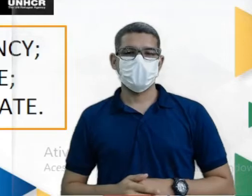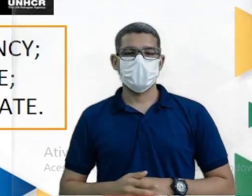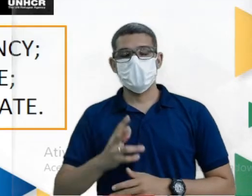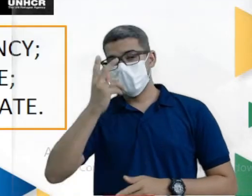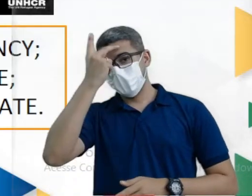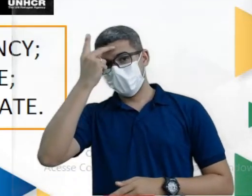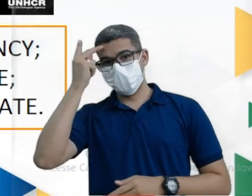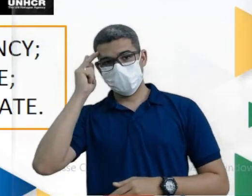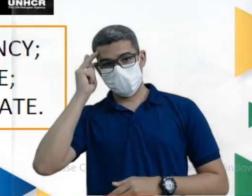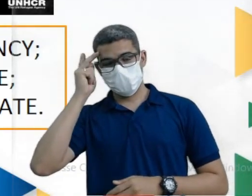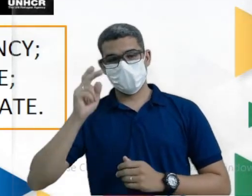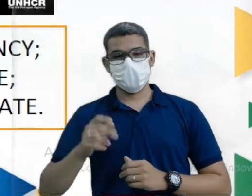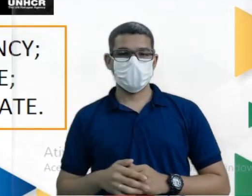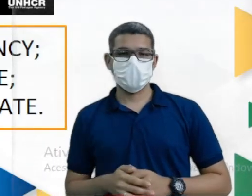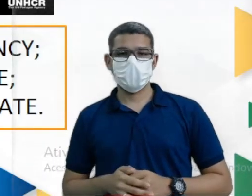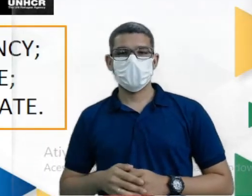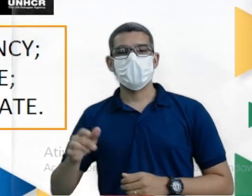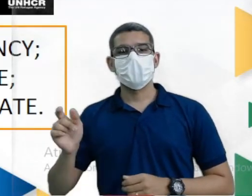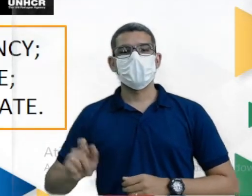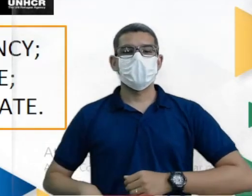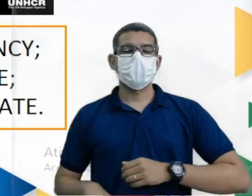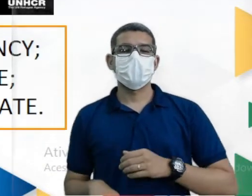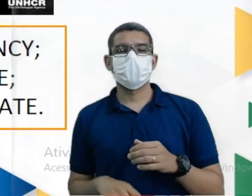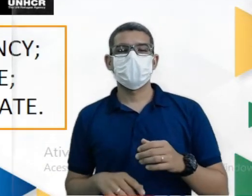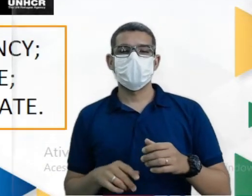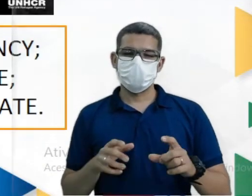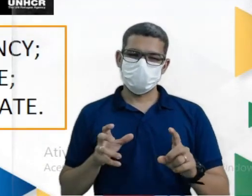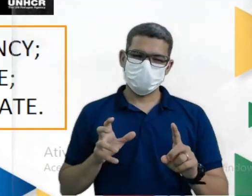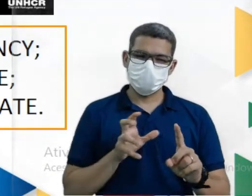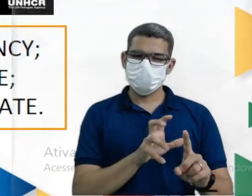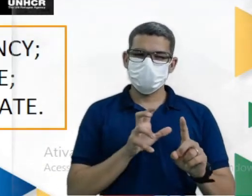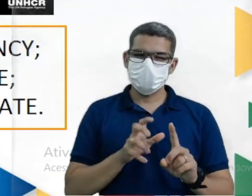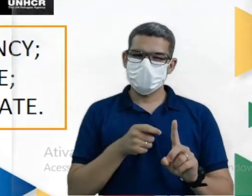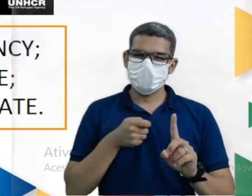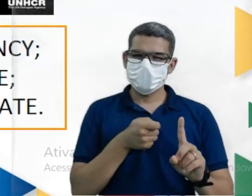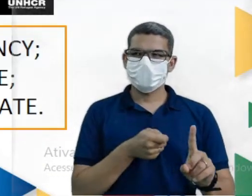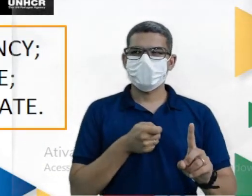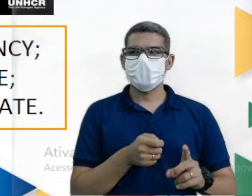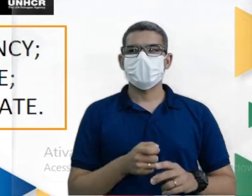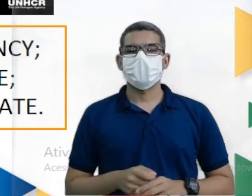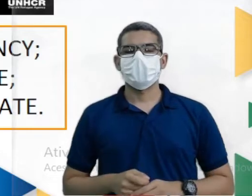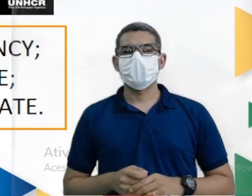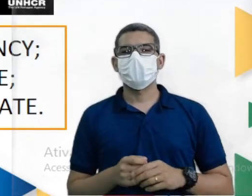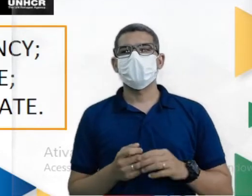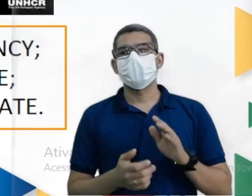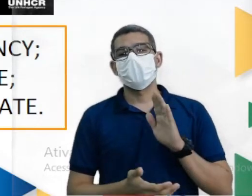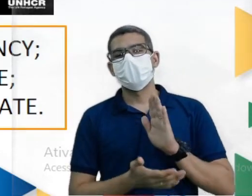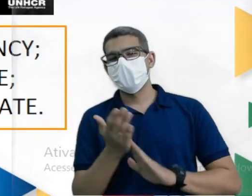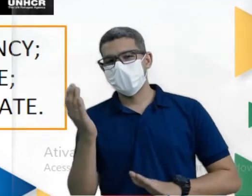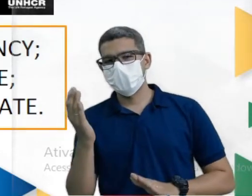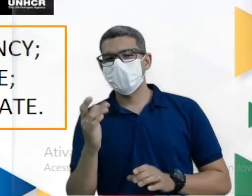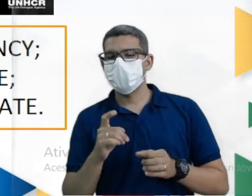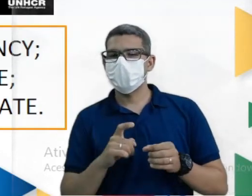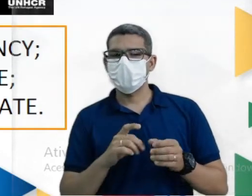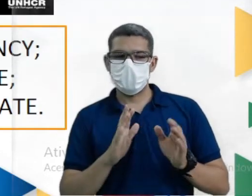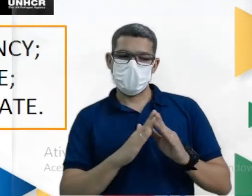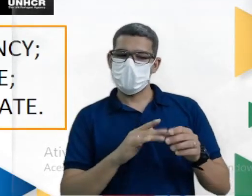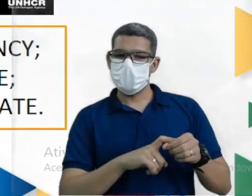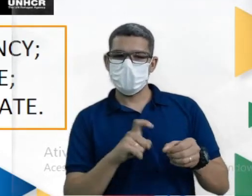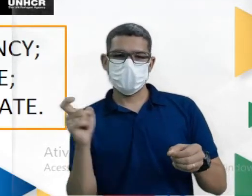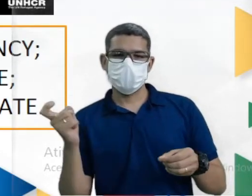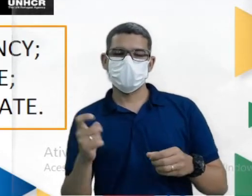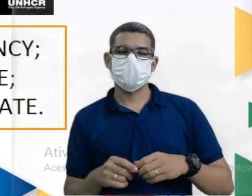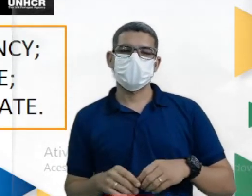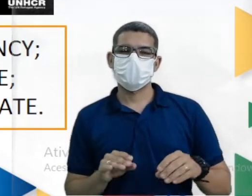pessoas. Forced, forçadas. Flee, que é você fugir, né, sair da sua casa, se deslocar.